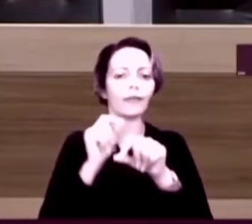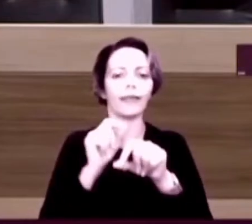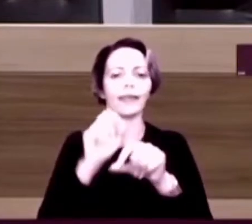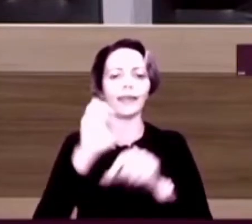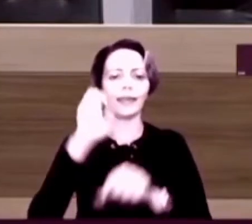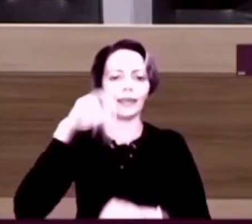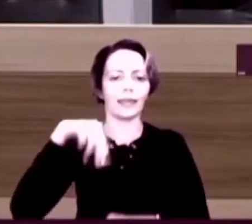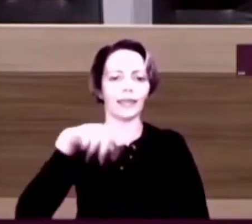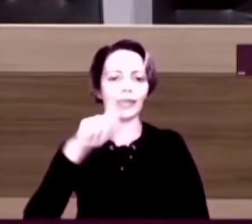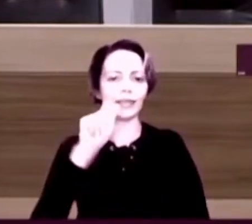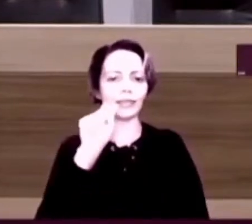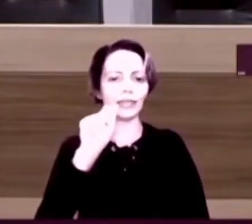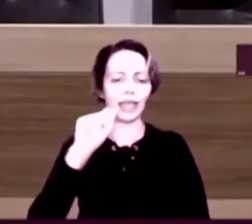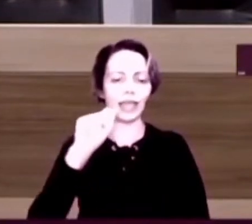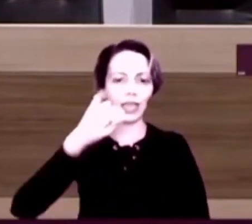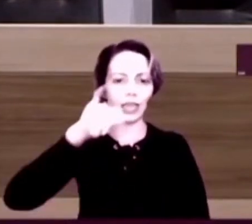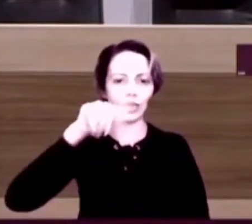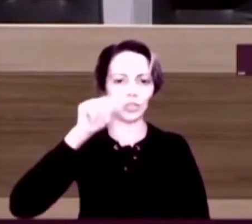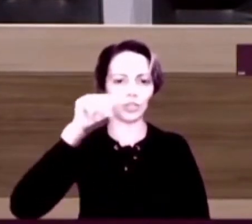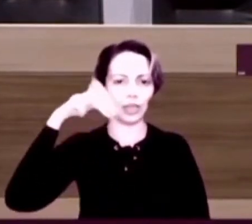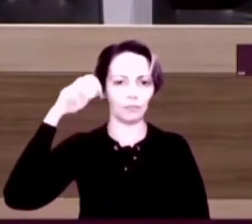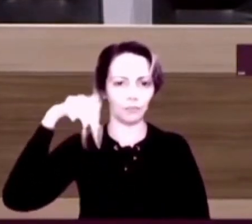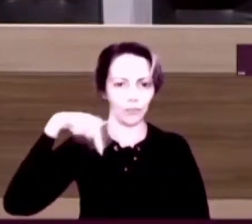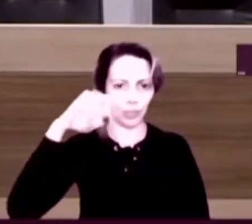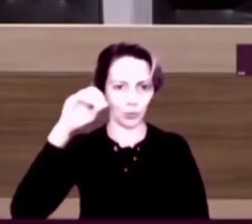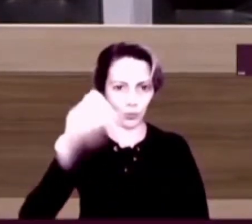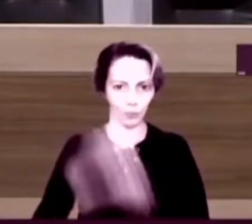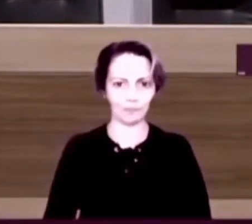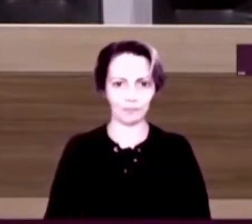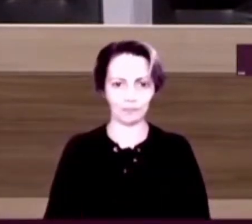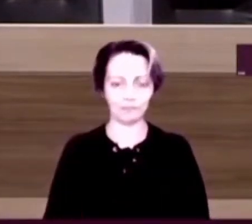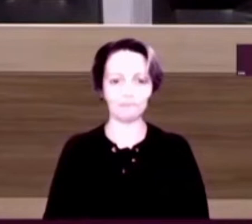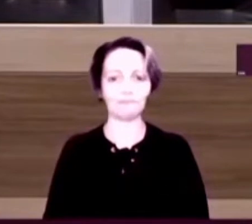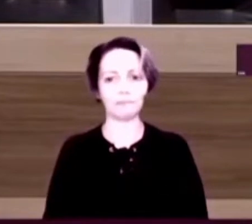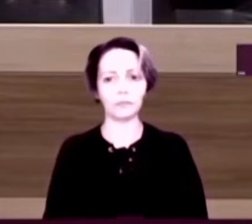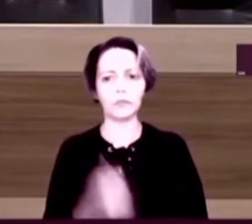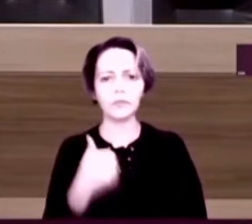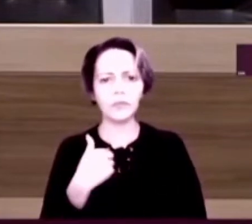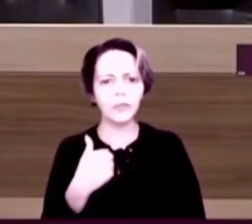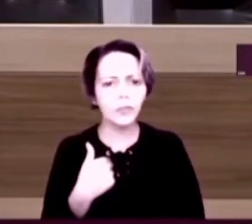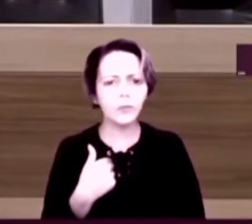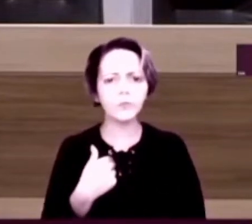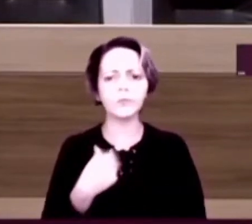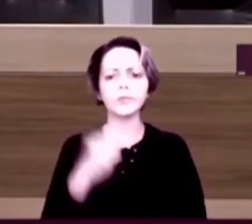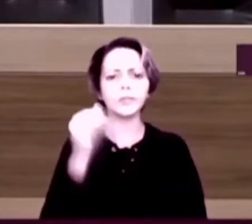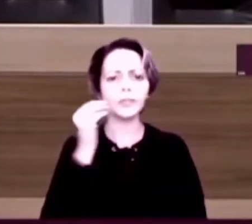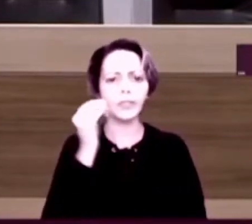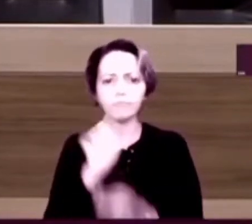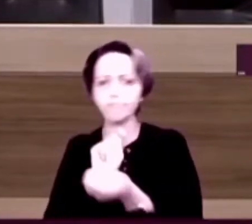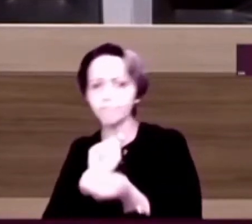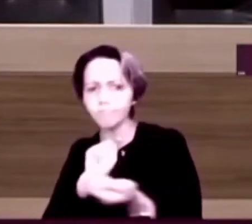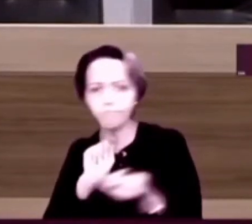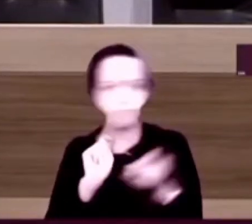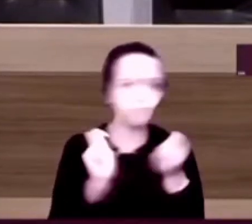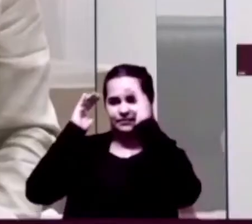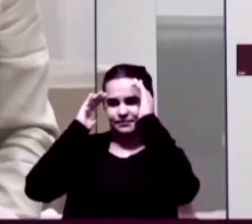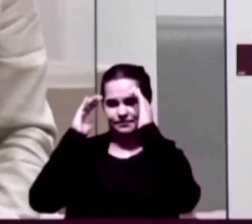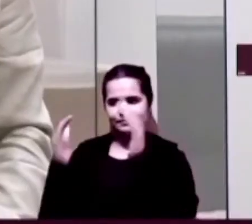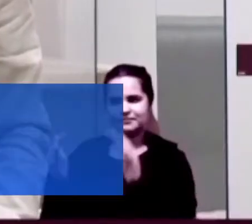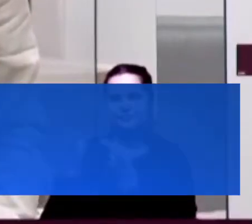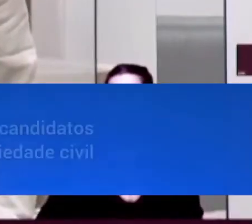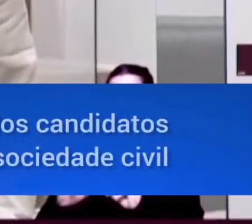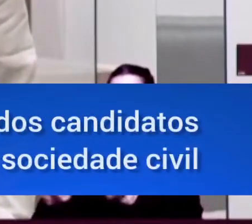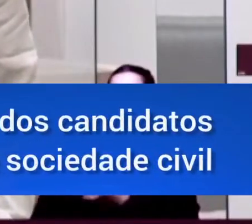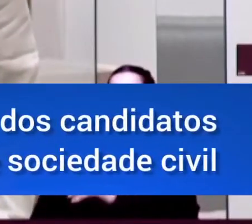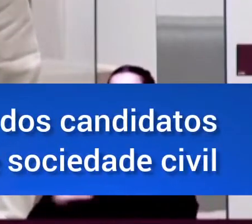um fato que é verídico eu faço um contorcionismo para apresentar o fato numa versão diferente uma perspectiva diferente porque o diário engajamento